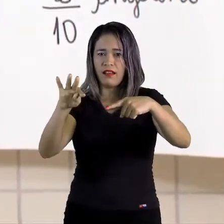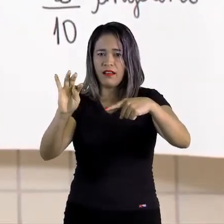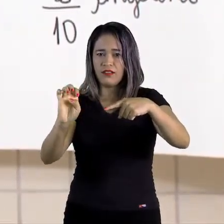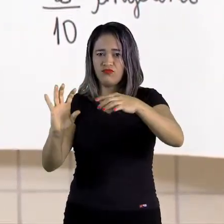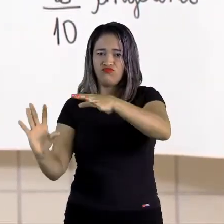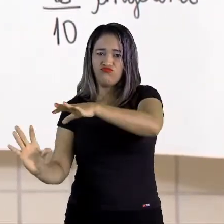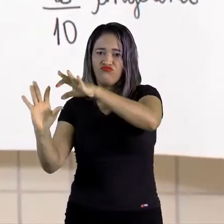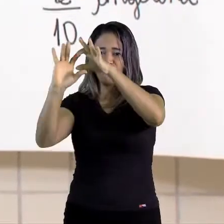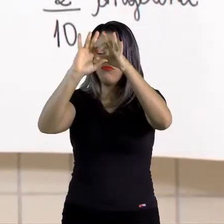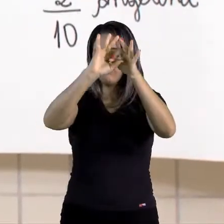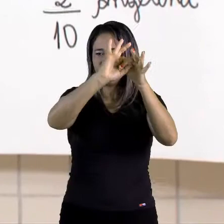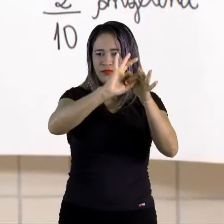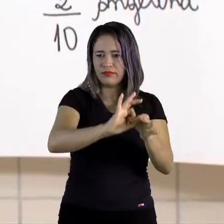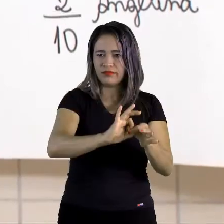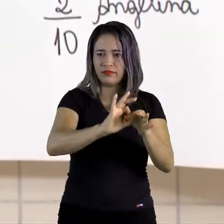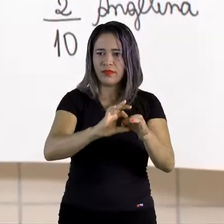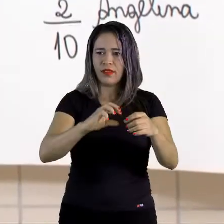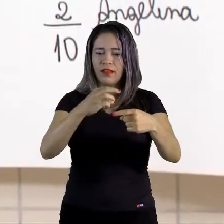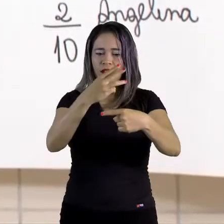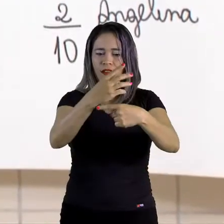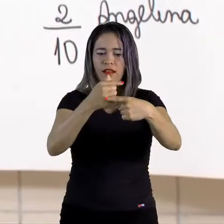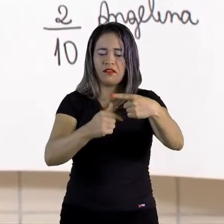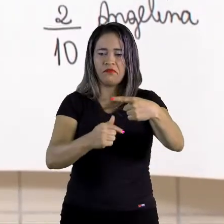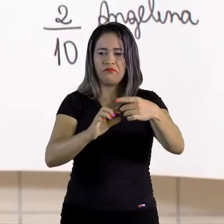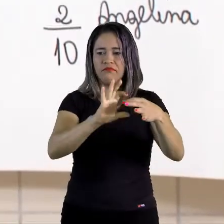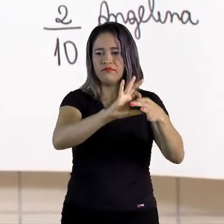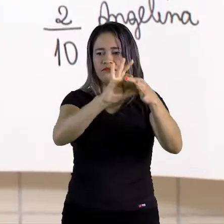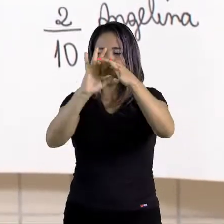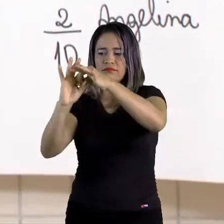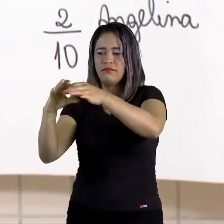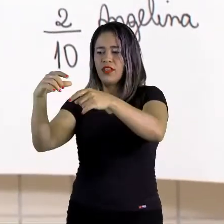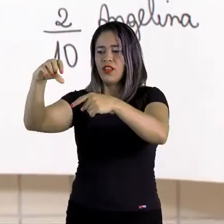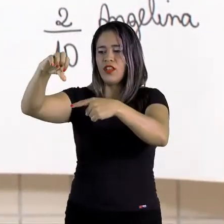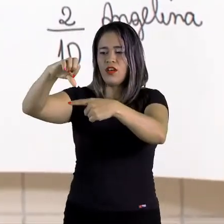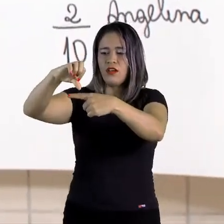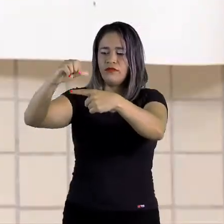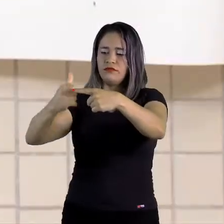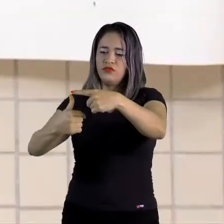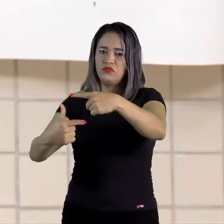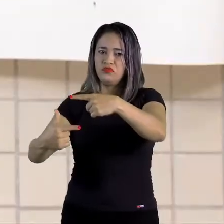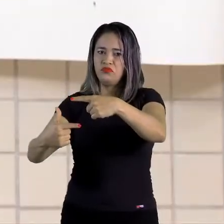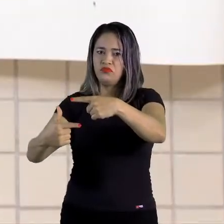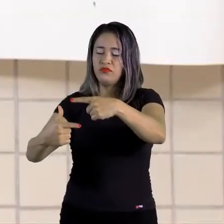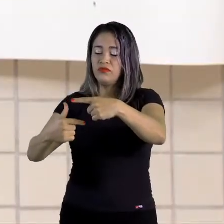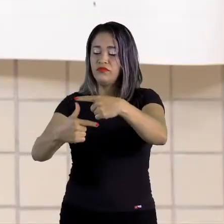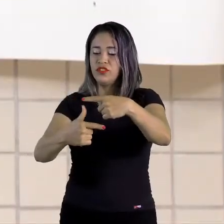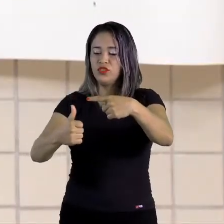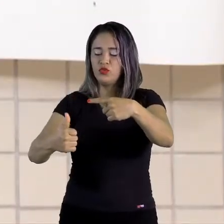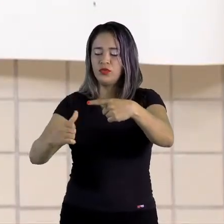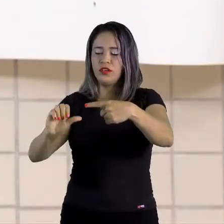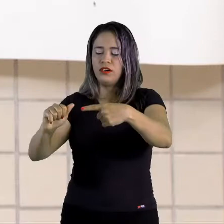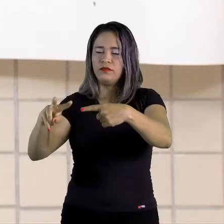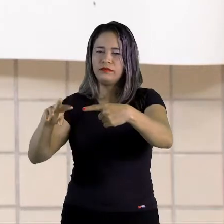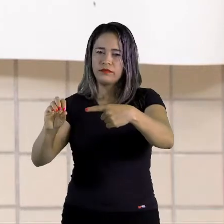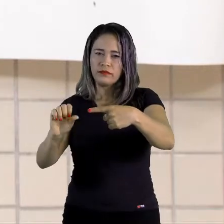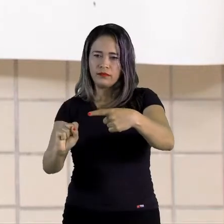fração equivalente de 9, 21 avos. Ok, turma? Então, vamos para um problema